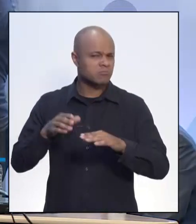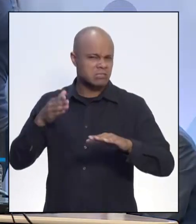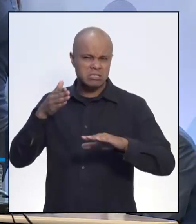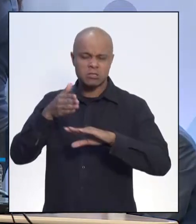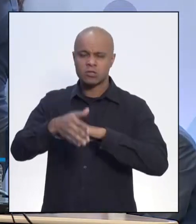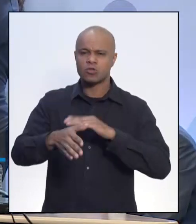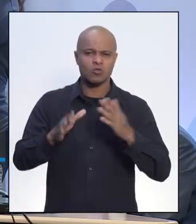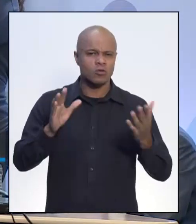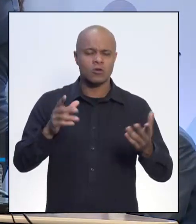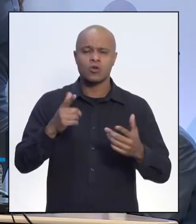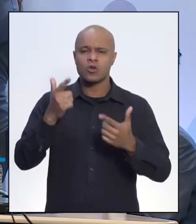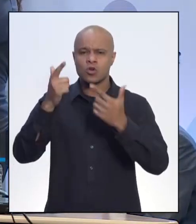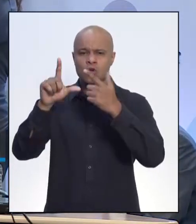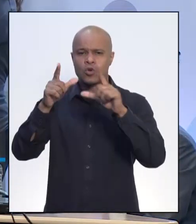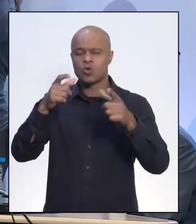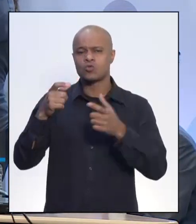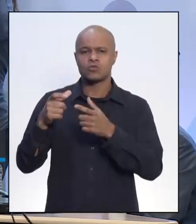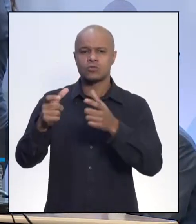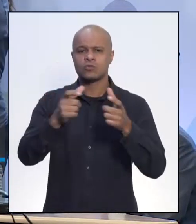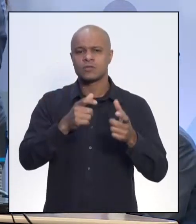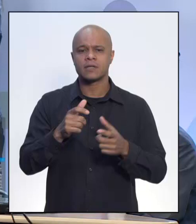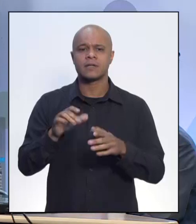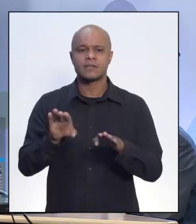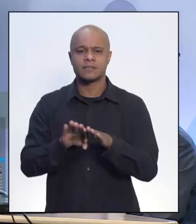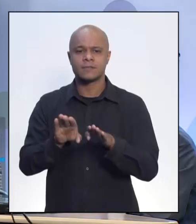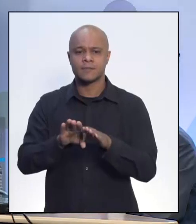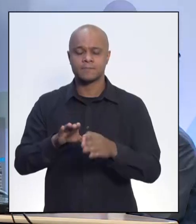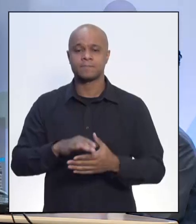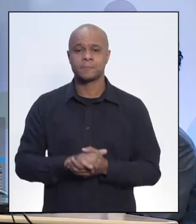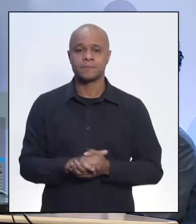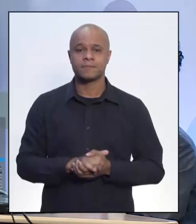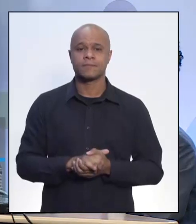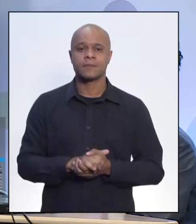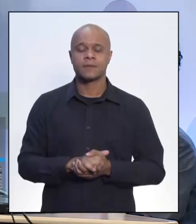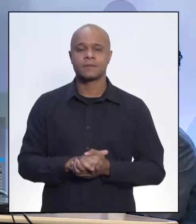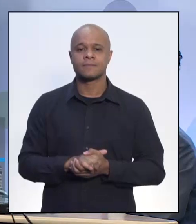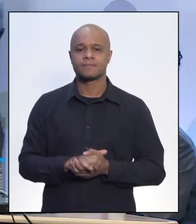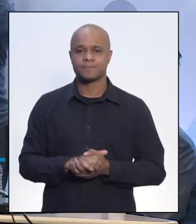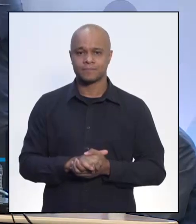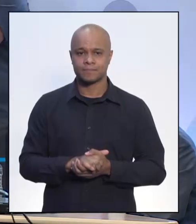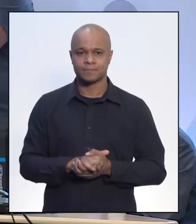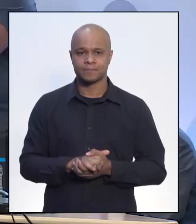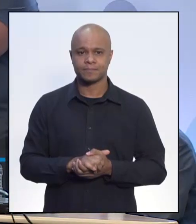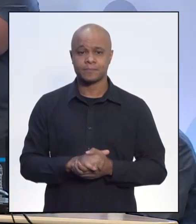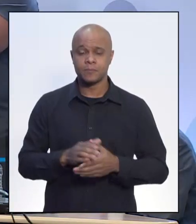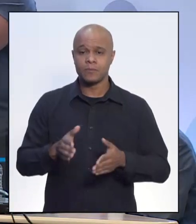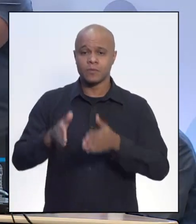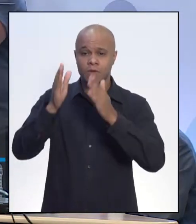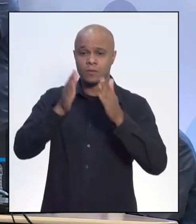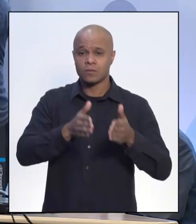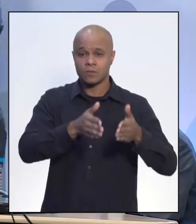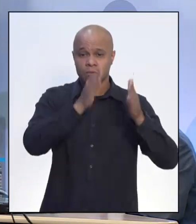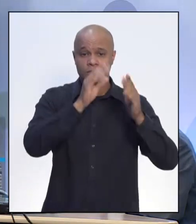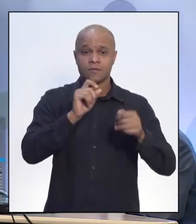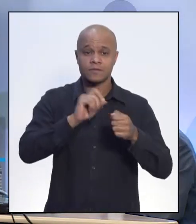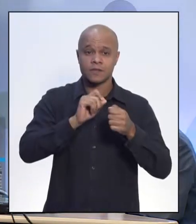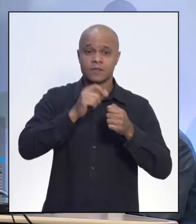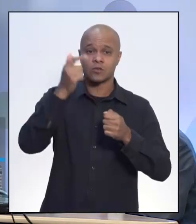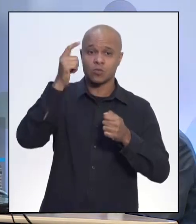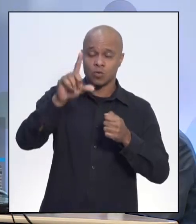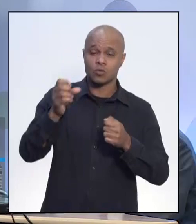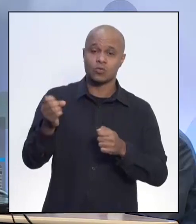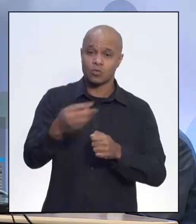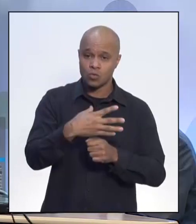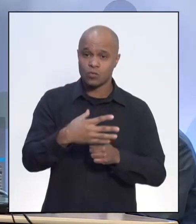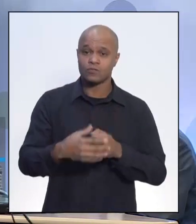foi outros vários processos aí que os Estados Unidos fez. Né? Bom, o World Trade Center ele foi reconstruído, tá? Como vocês